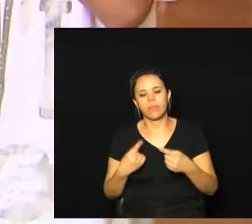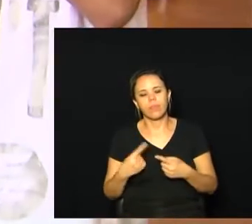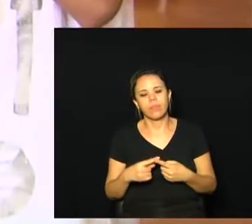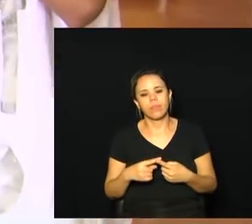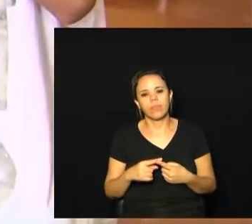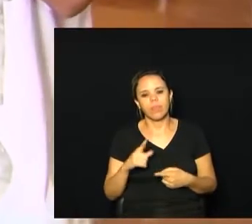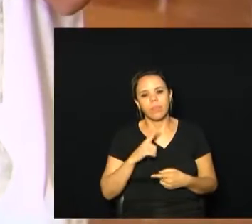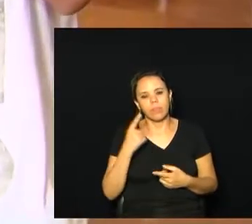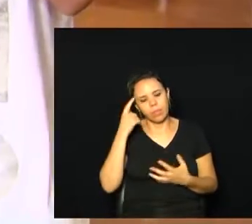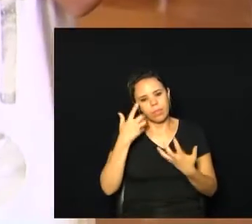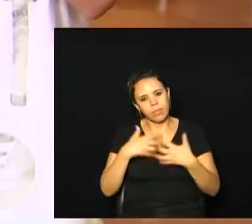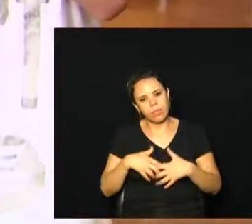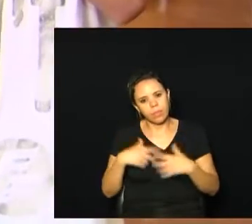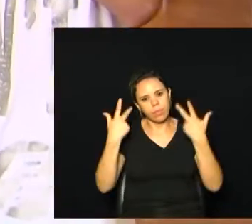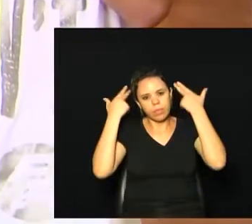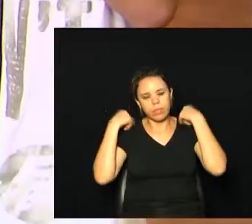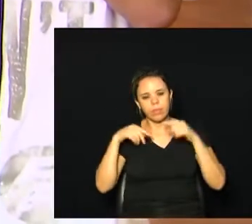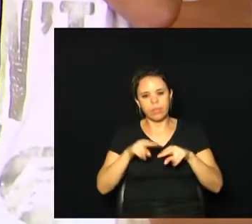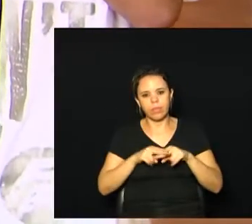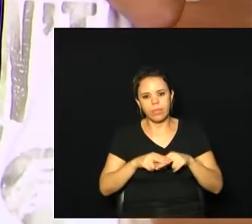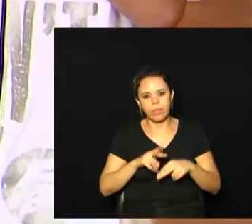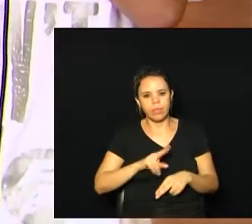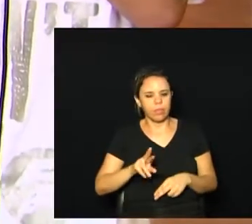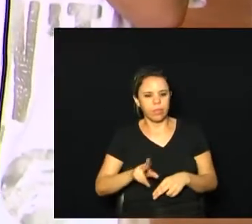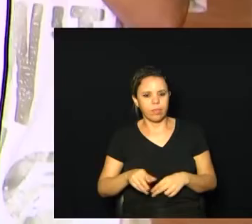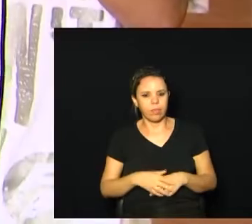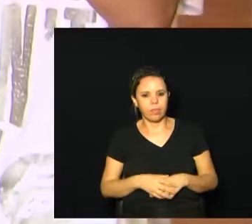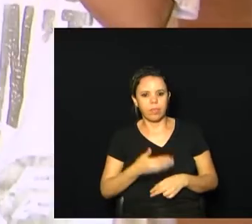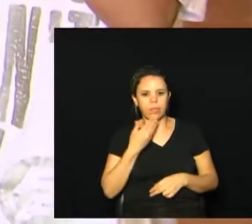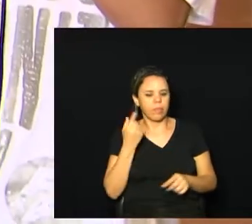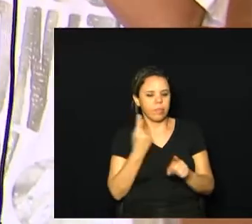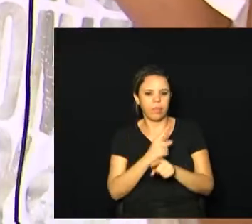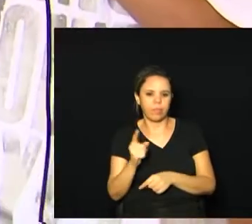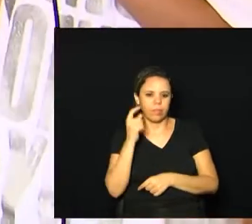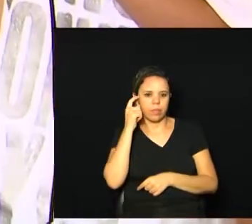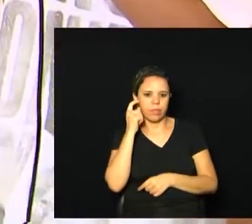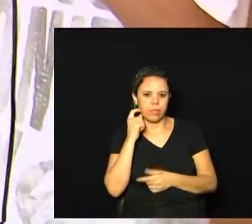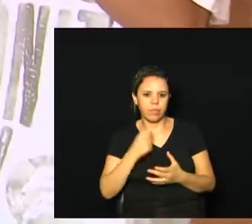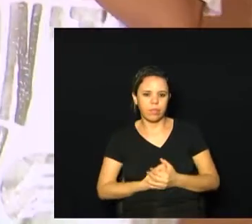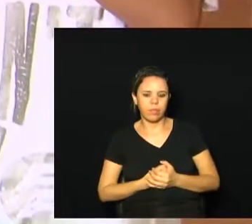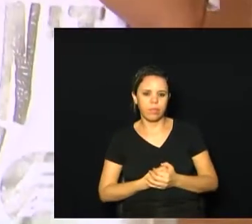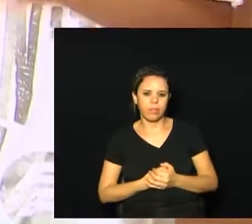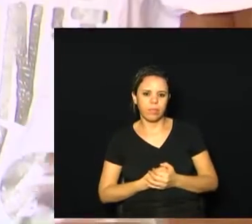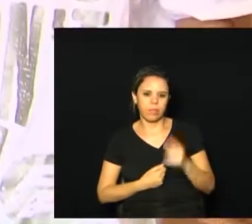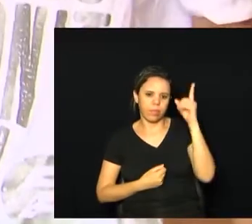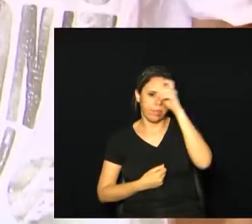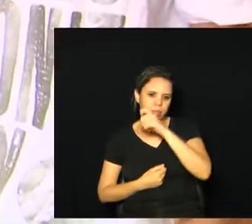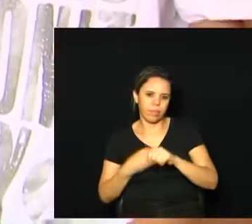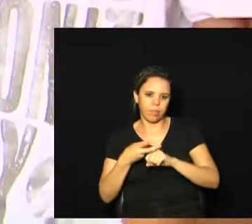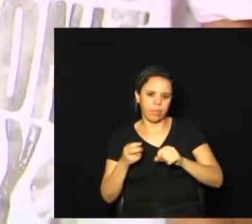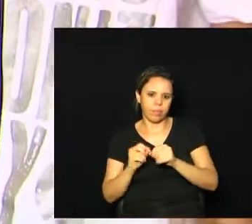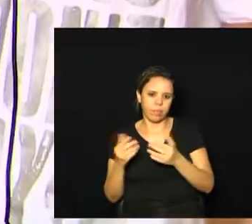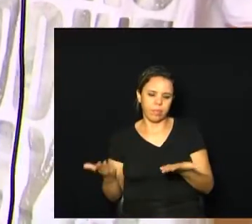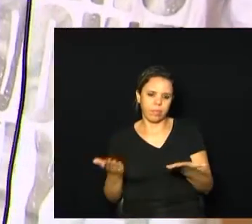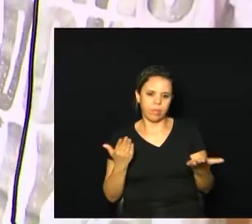em dia tem salões do cabelo afro, porém não são fáceis de encontrar, digamos assim. Foi muito difícil fazer o aplicativo?